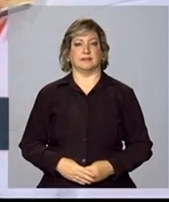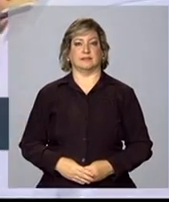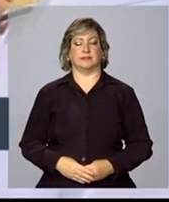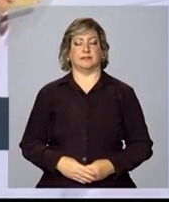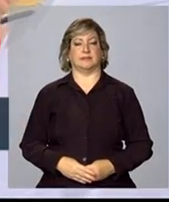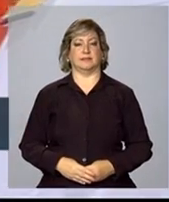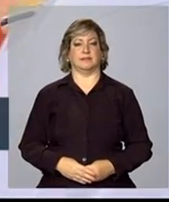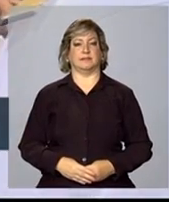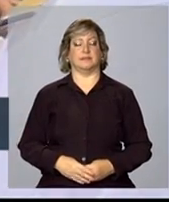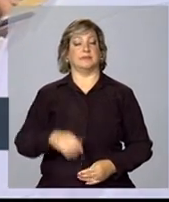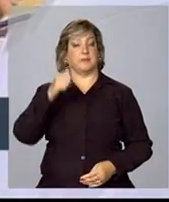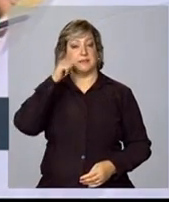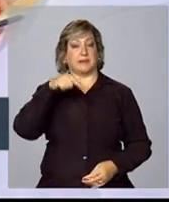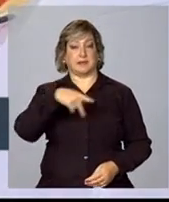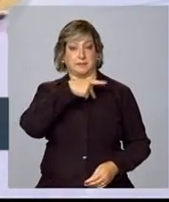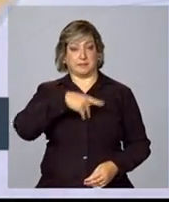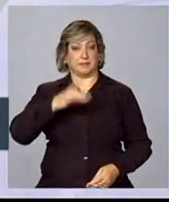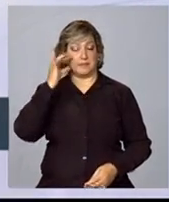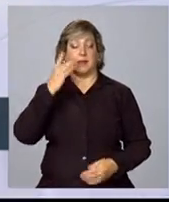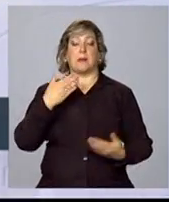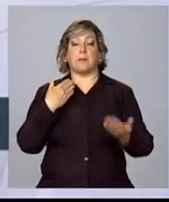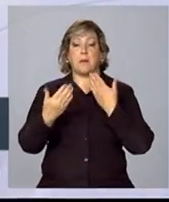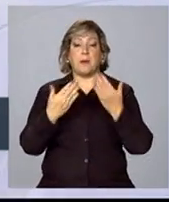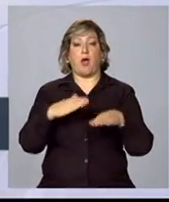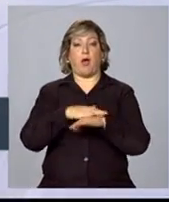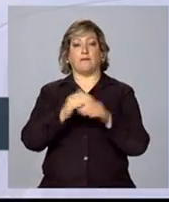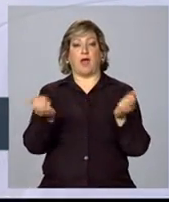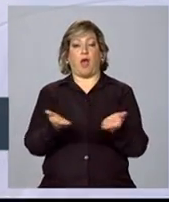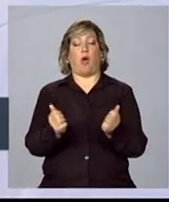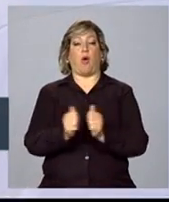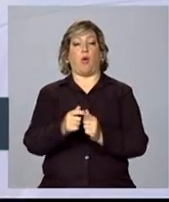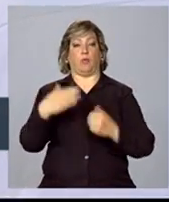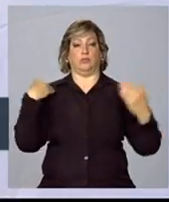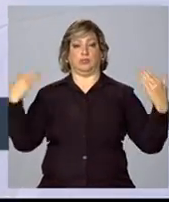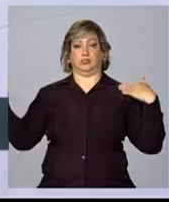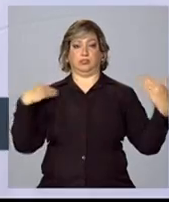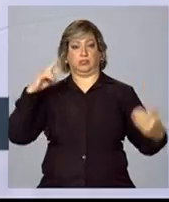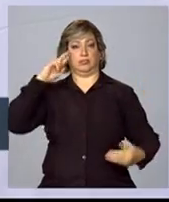Campos ela fala agora com o comandante do